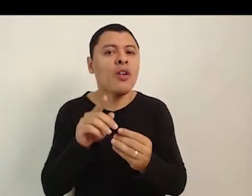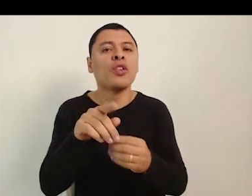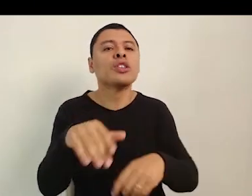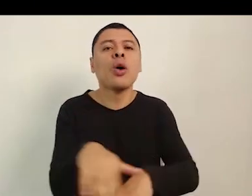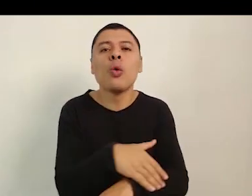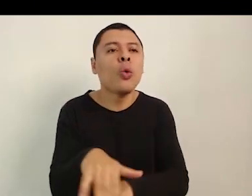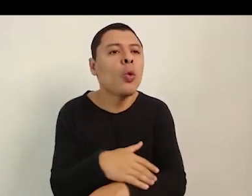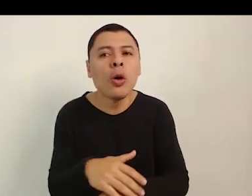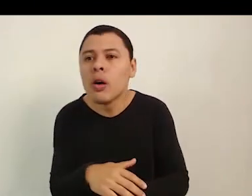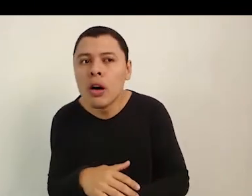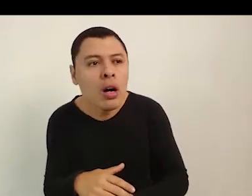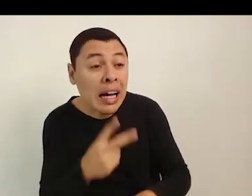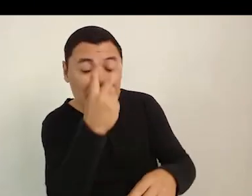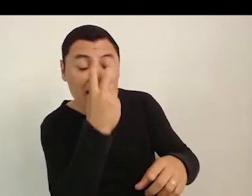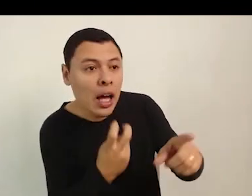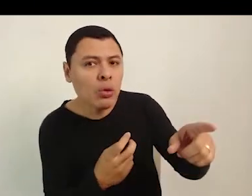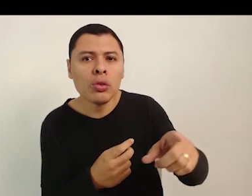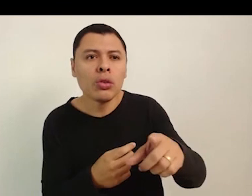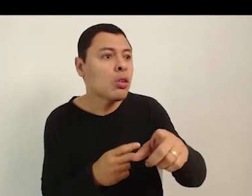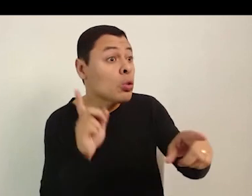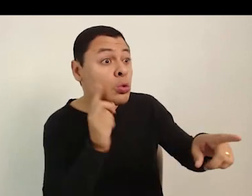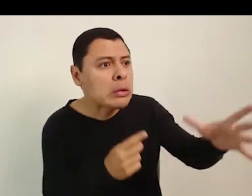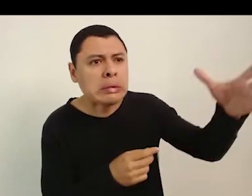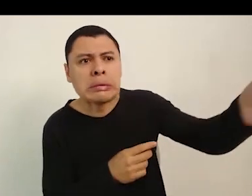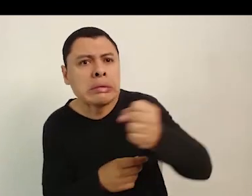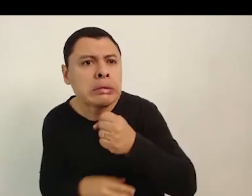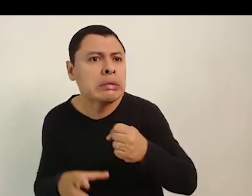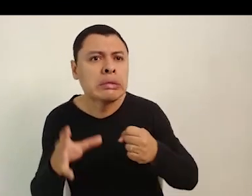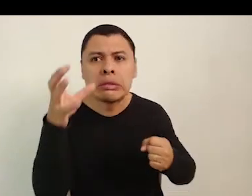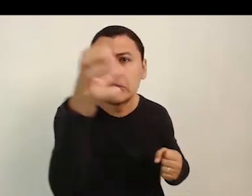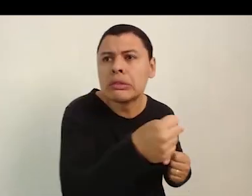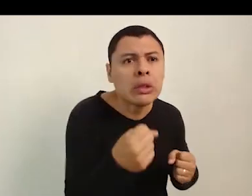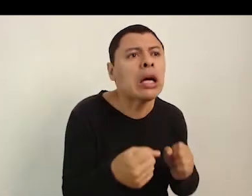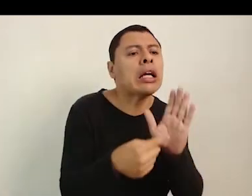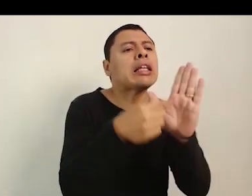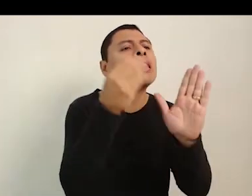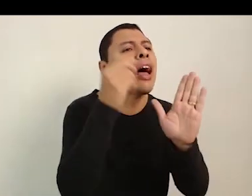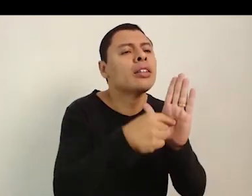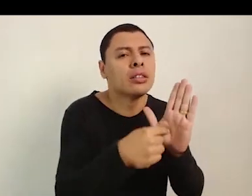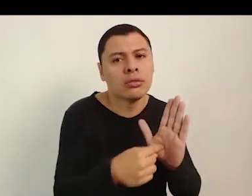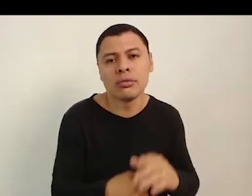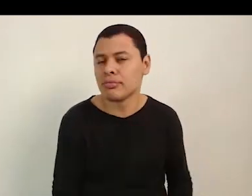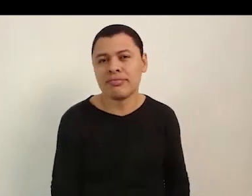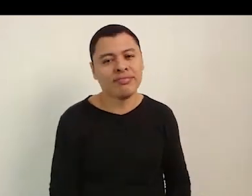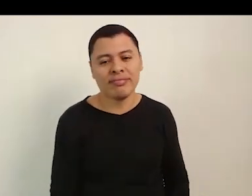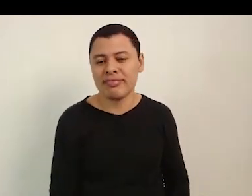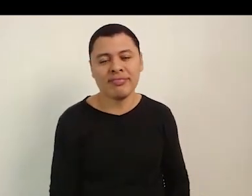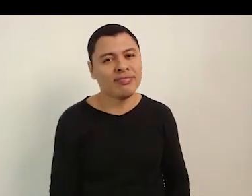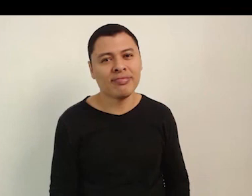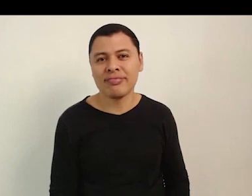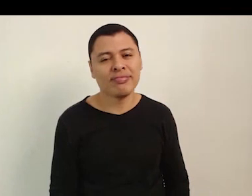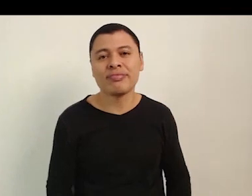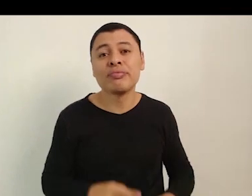e o primeiro cego, o primeiro surdo que você vê pela frente é falar para ele: testa meu aplicativo. Isso não funciona. Por